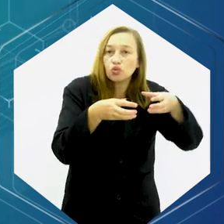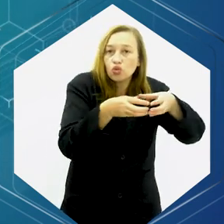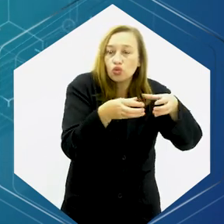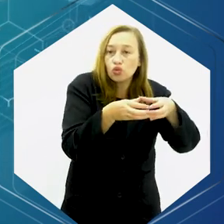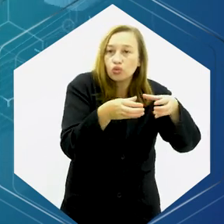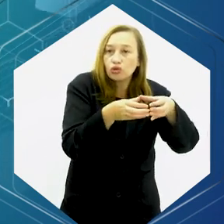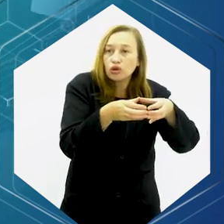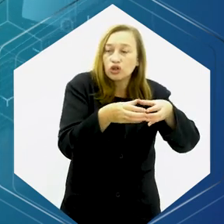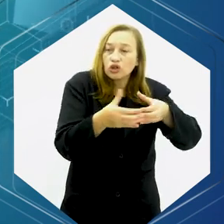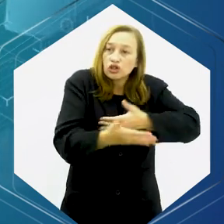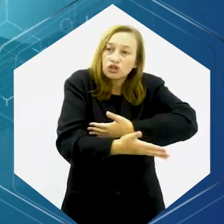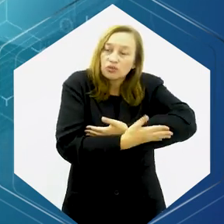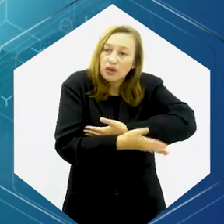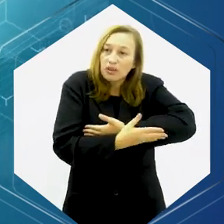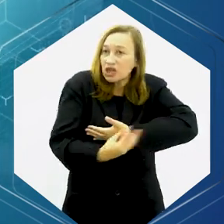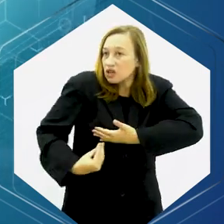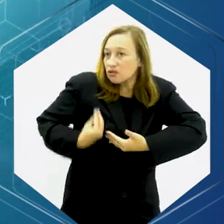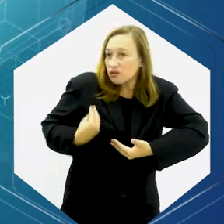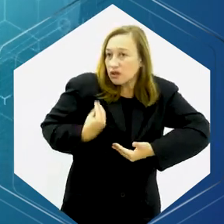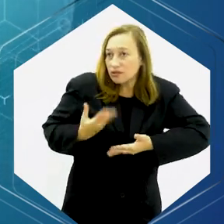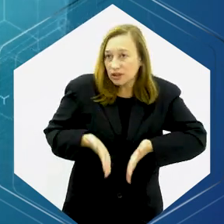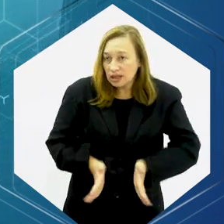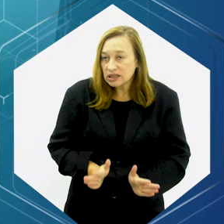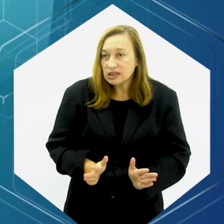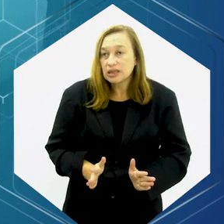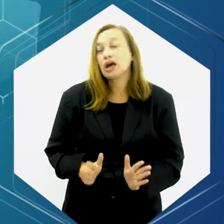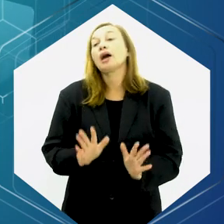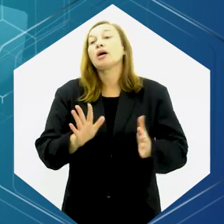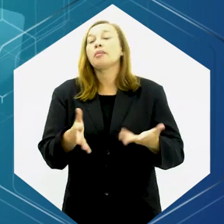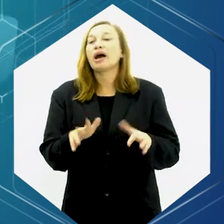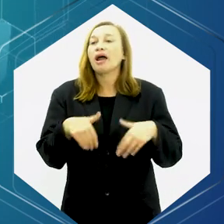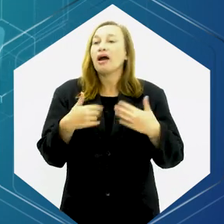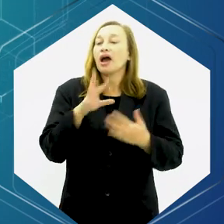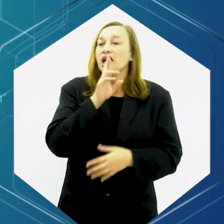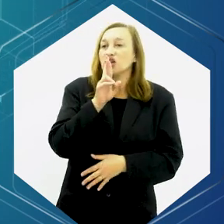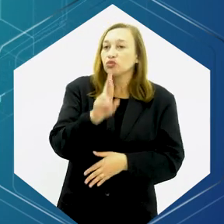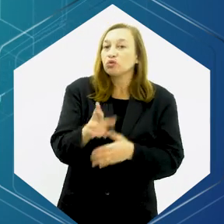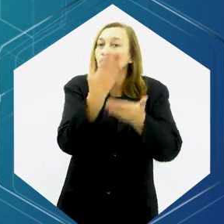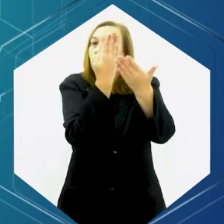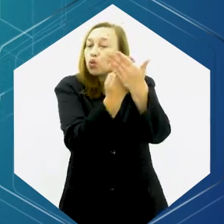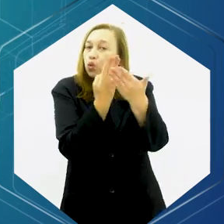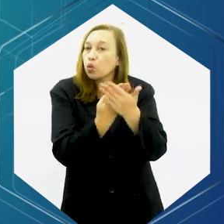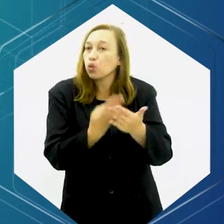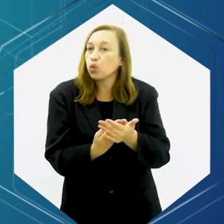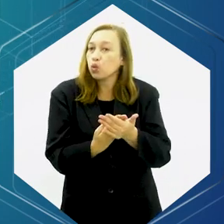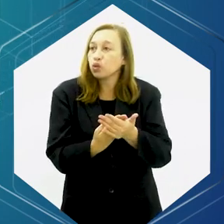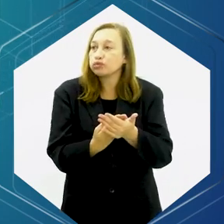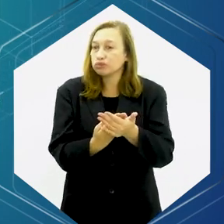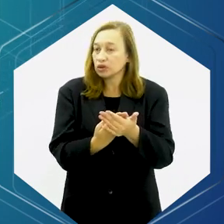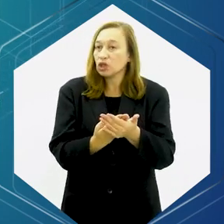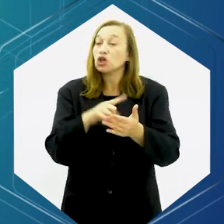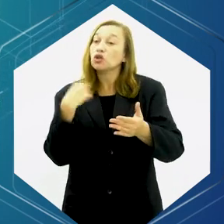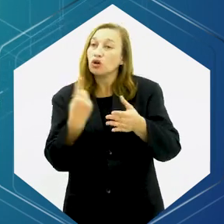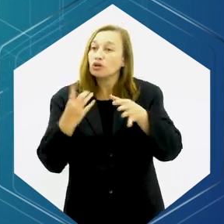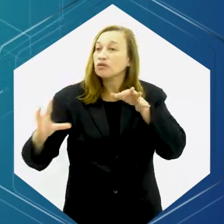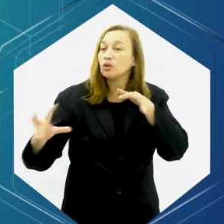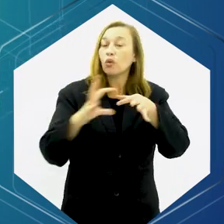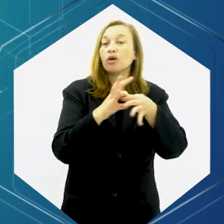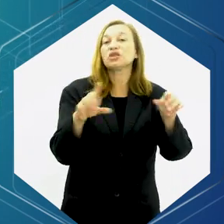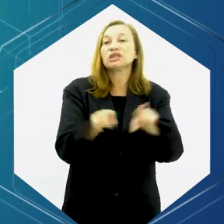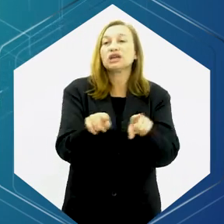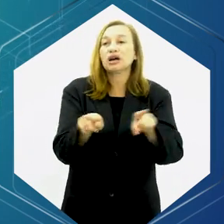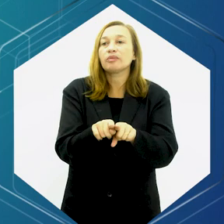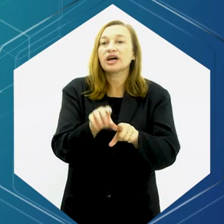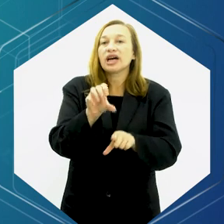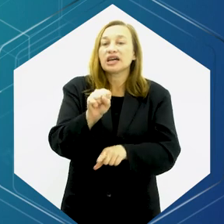corte de nascimento para responder à nossa questão específica desse estudo em específico Nós vinculamos